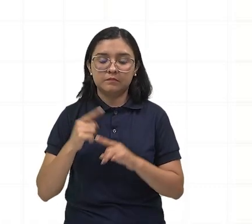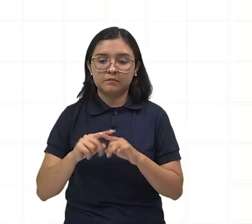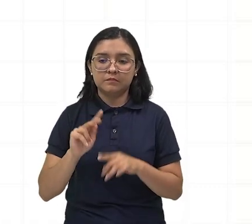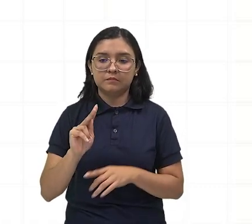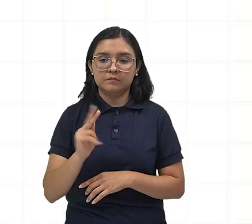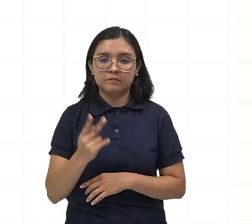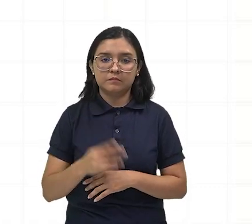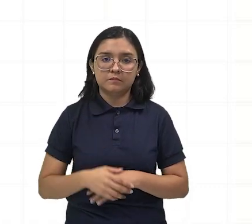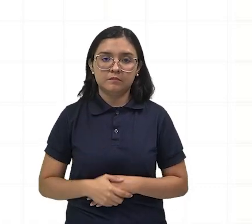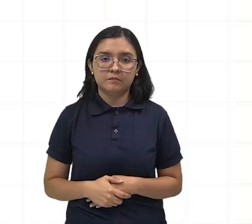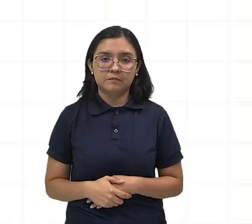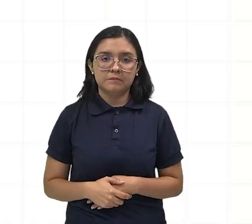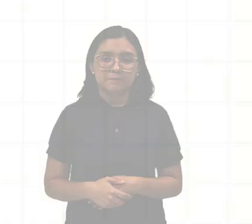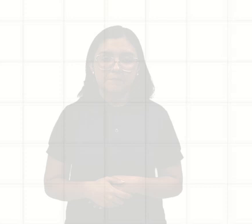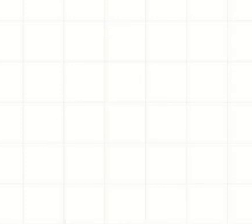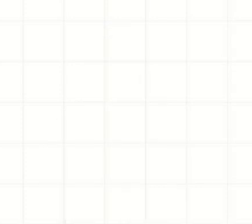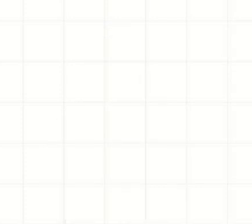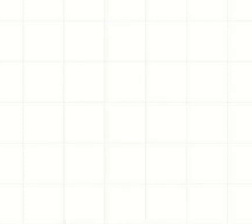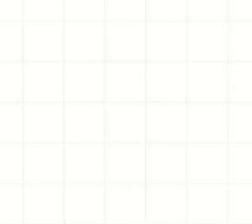Ok? Muito bem.